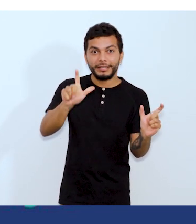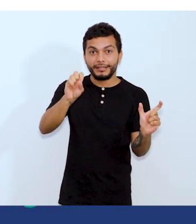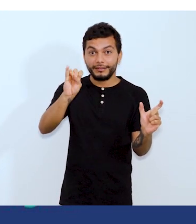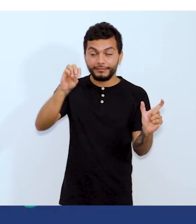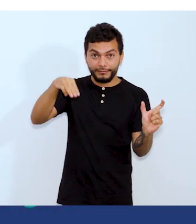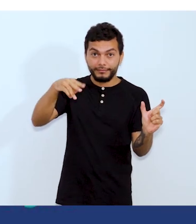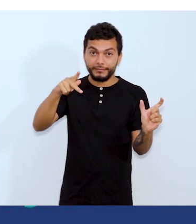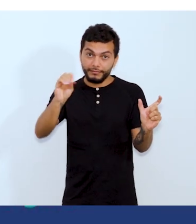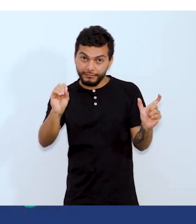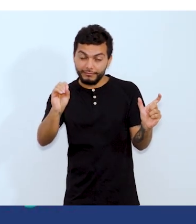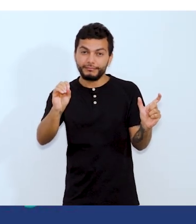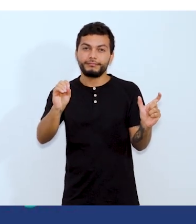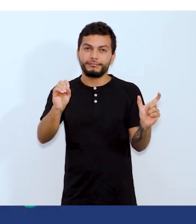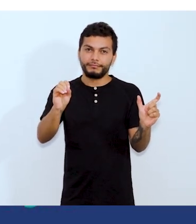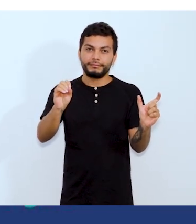limpo,